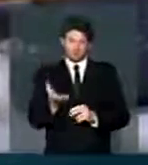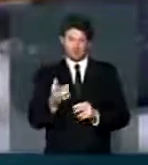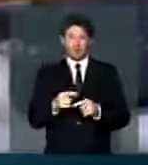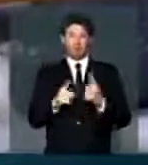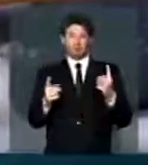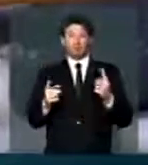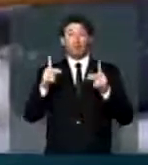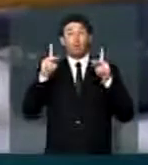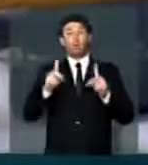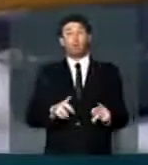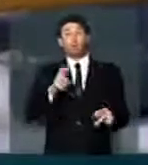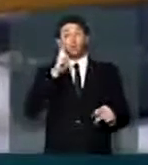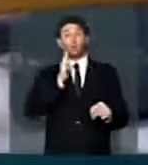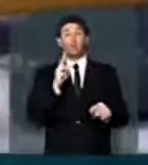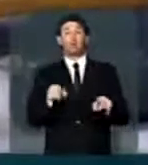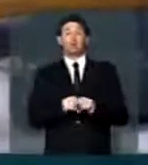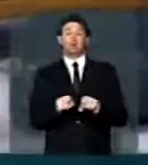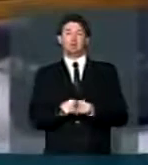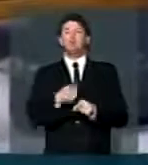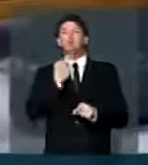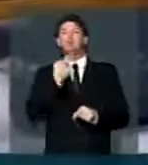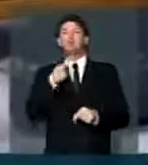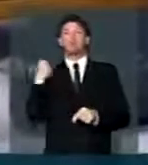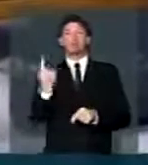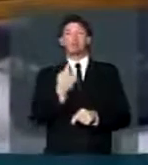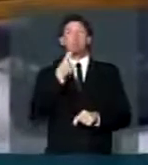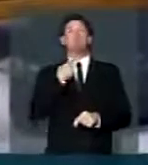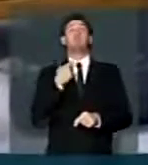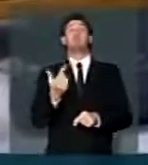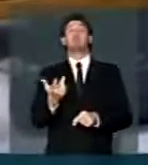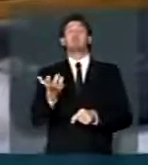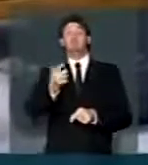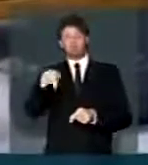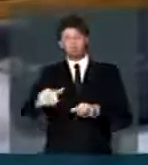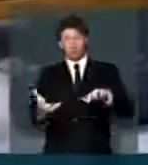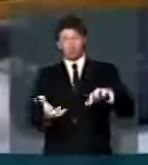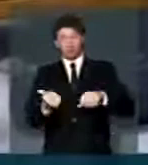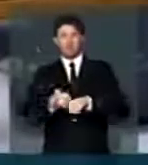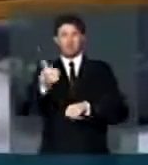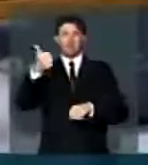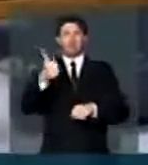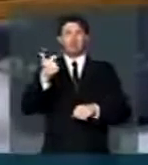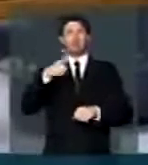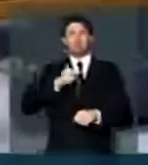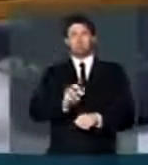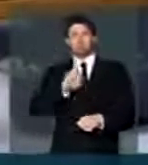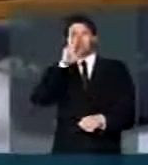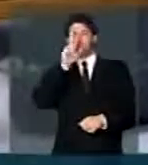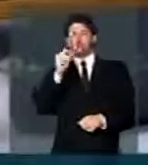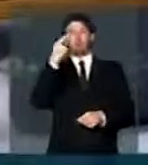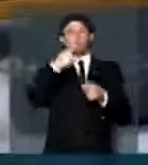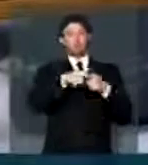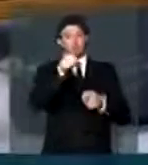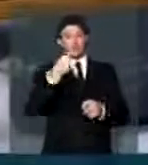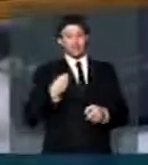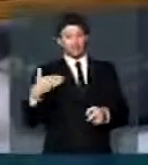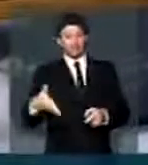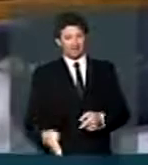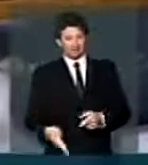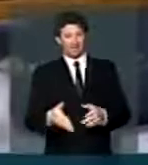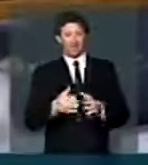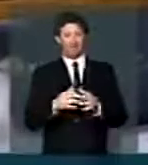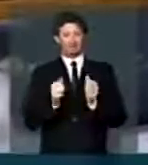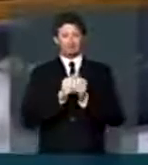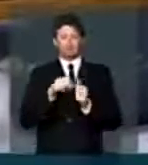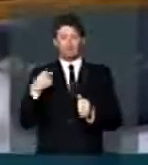o povo de Rondônia e nós todos que temos esse desejo de ver esse parlamento melhor, nos sentimos muito bem representados com a sua presença aqui